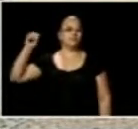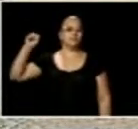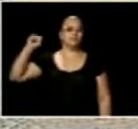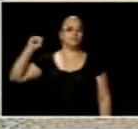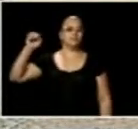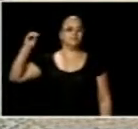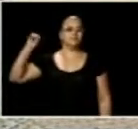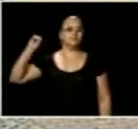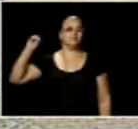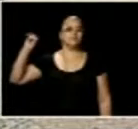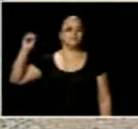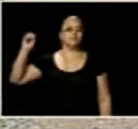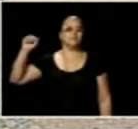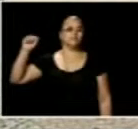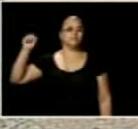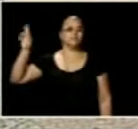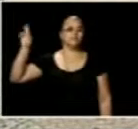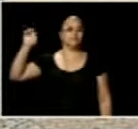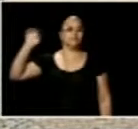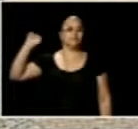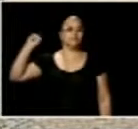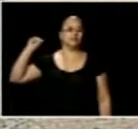15 minutos para suas considerações.